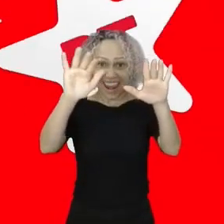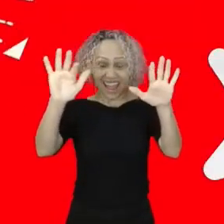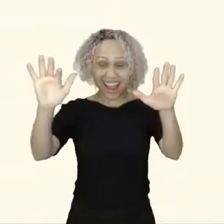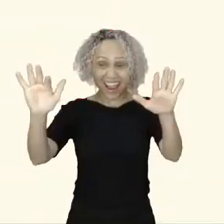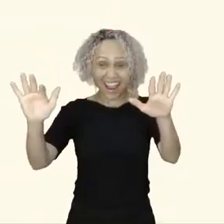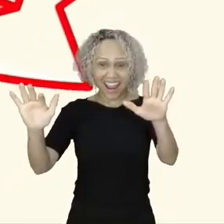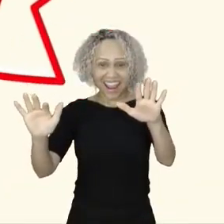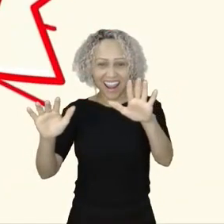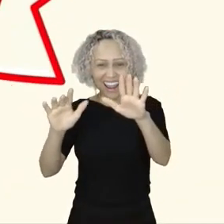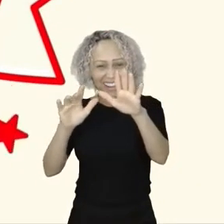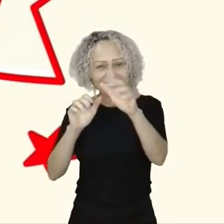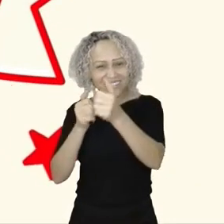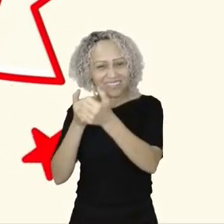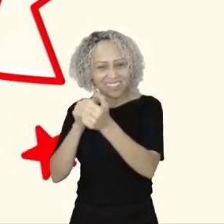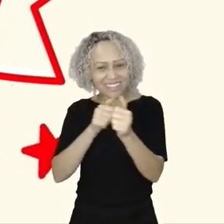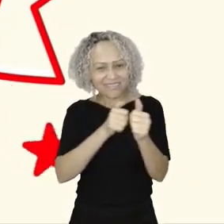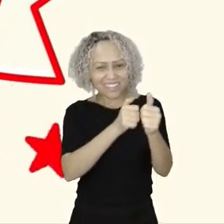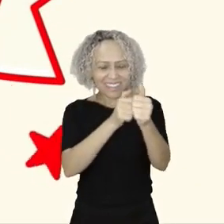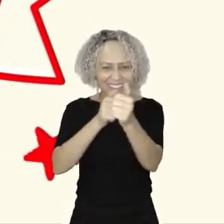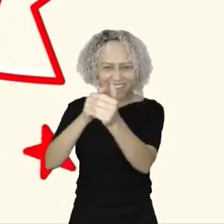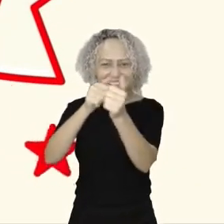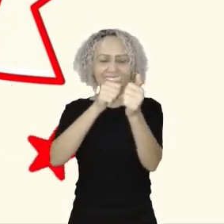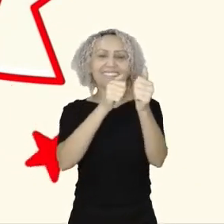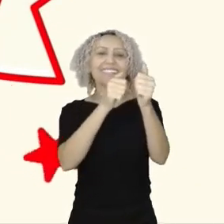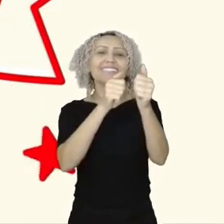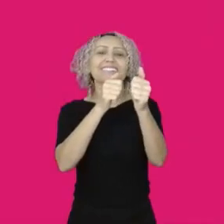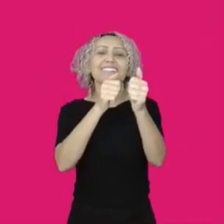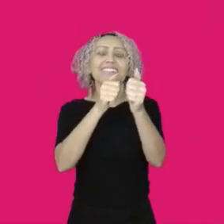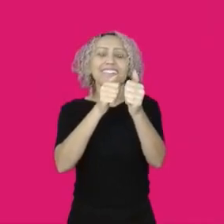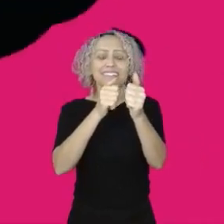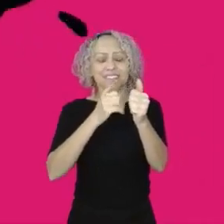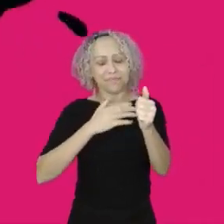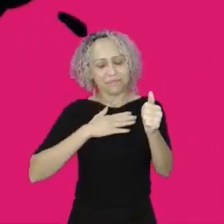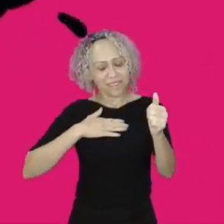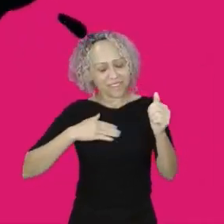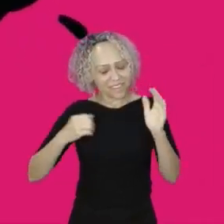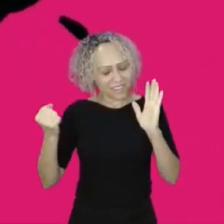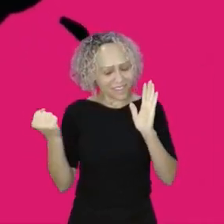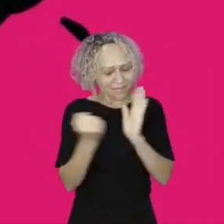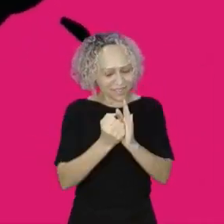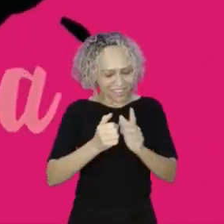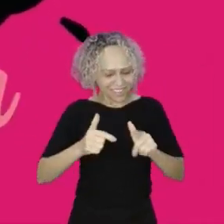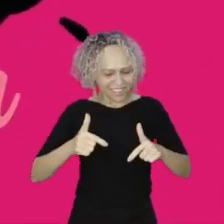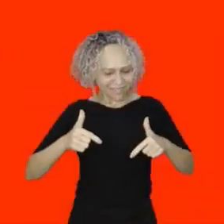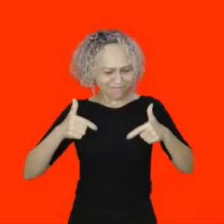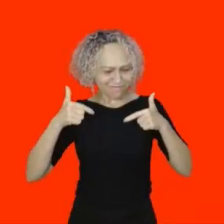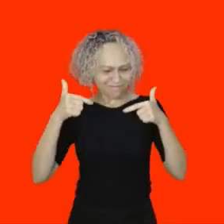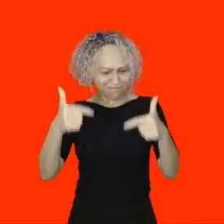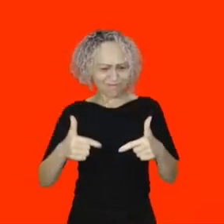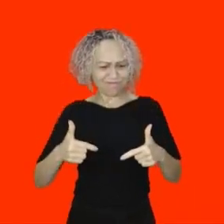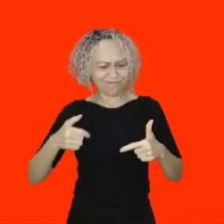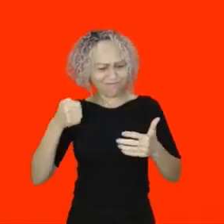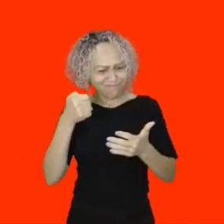brilha, ela é quem vai me guiar. Ser guerreira é minha